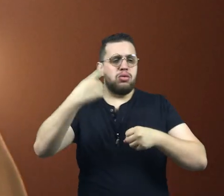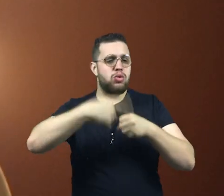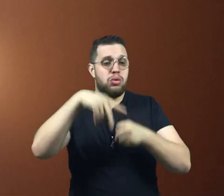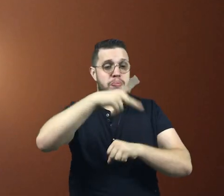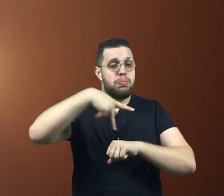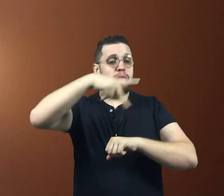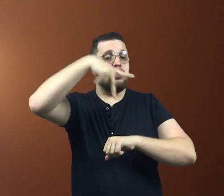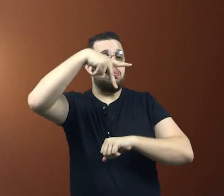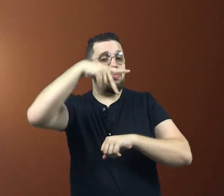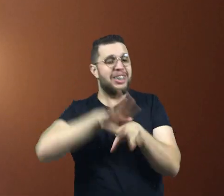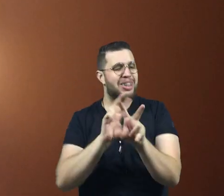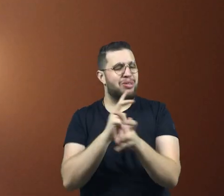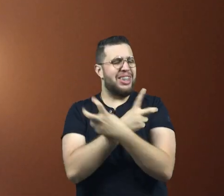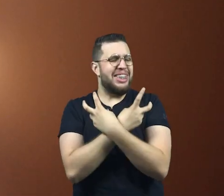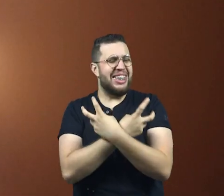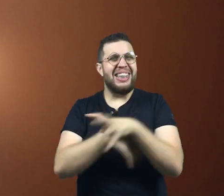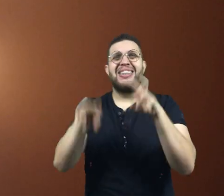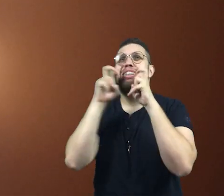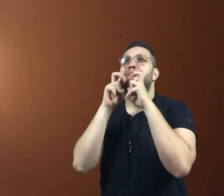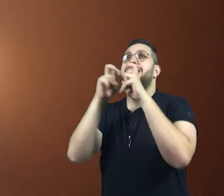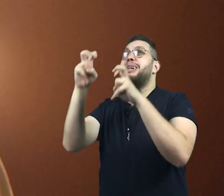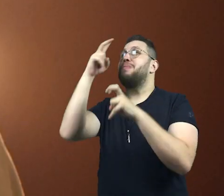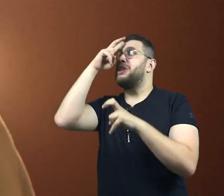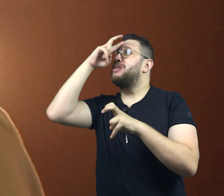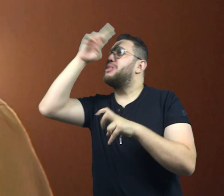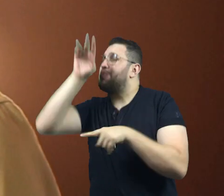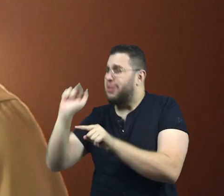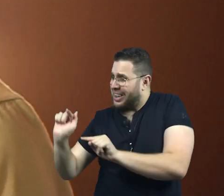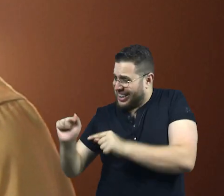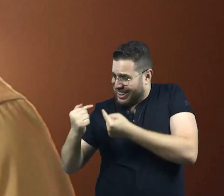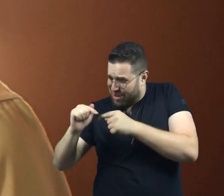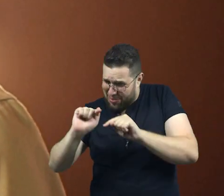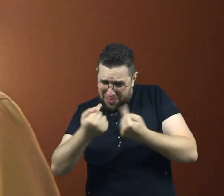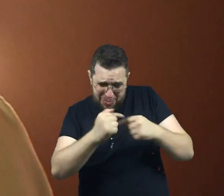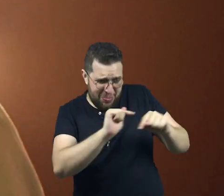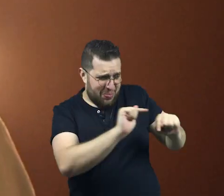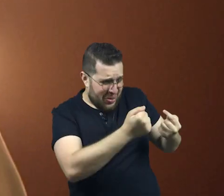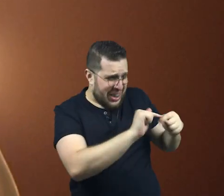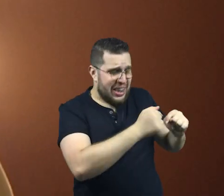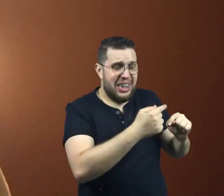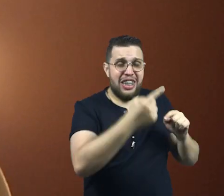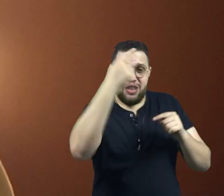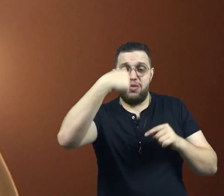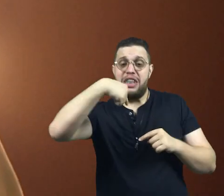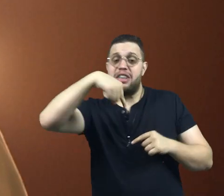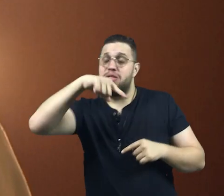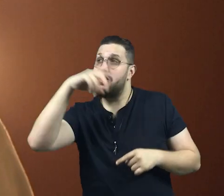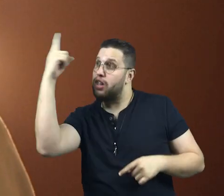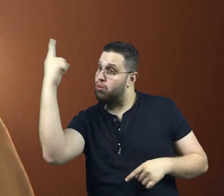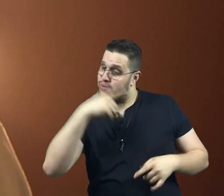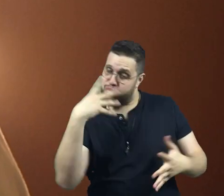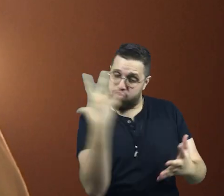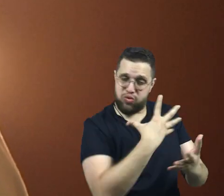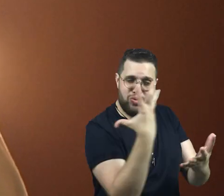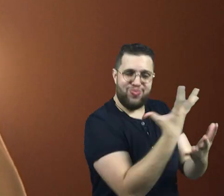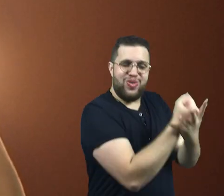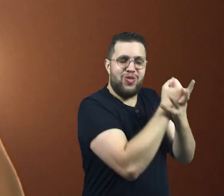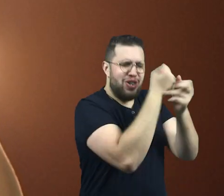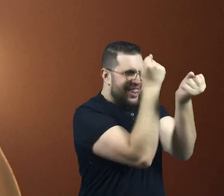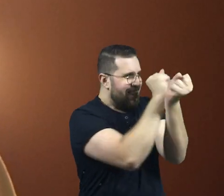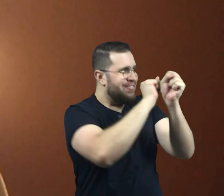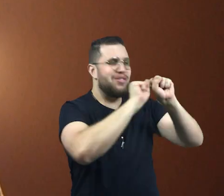Quando eles clamarem ao Senhor por causa dos seus opressores, Ele lhes enviará um salvador e defensor que os